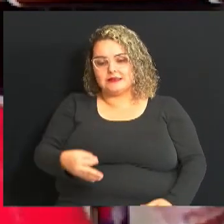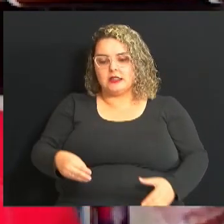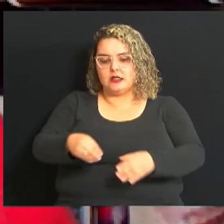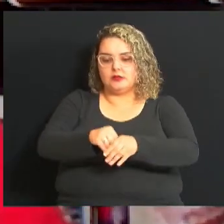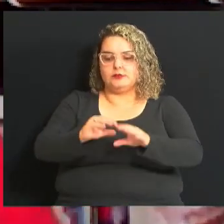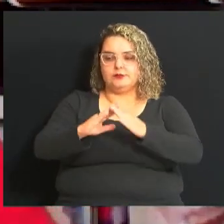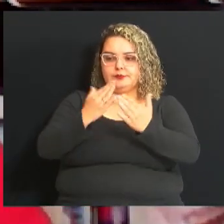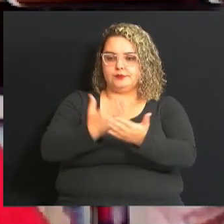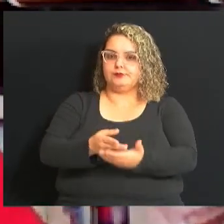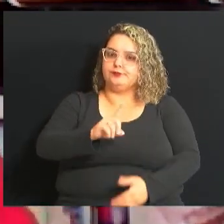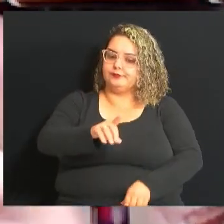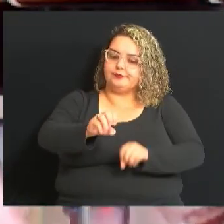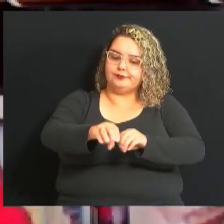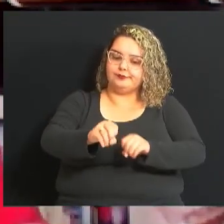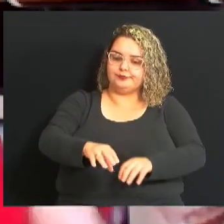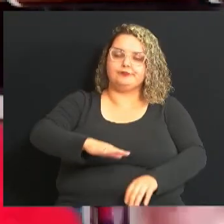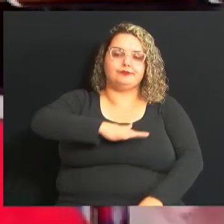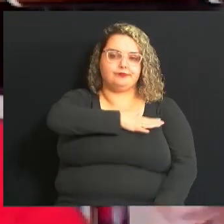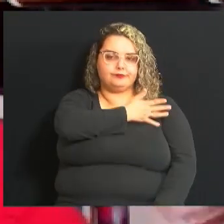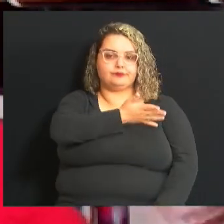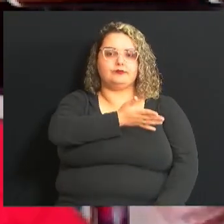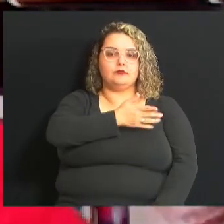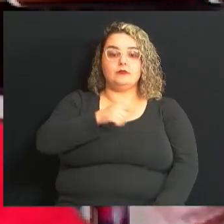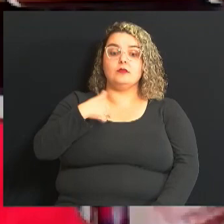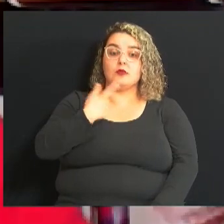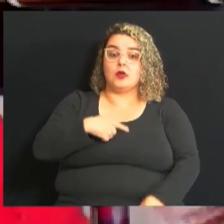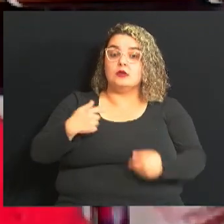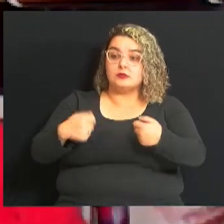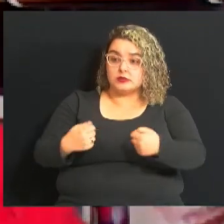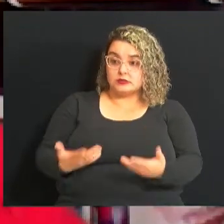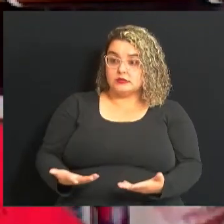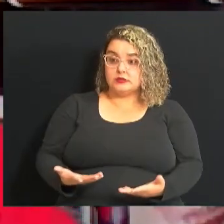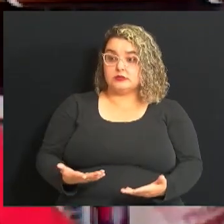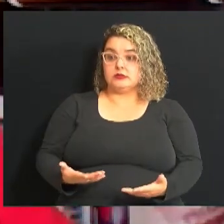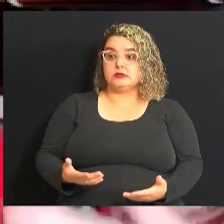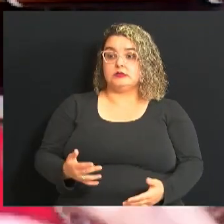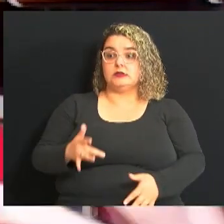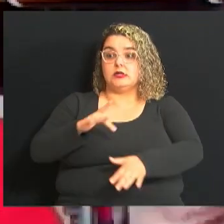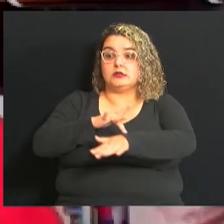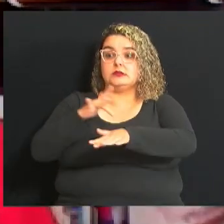o preconceito. A gente precisa, por meio das mídias,